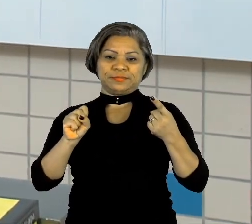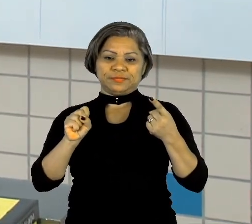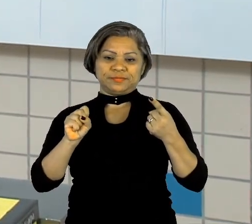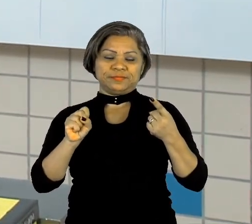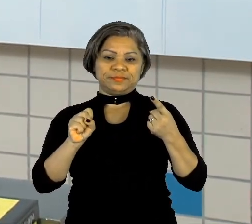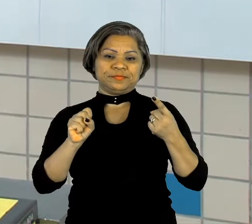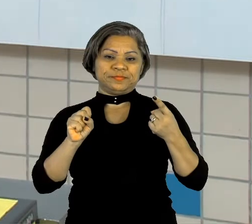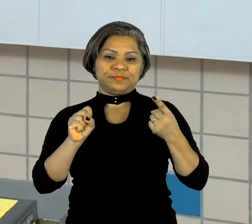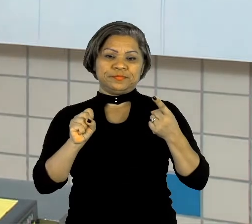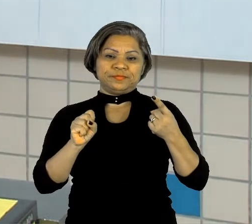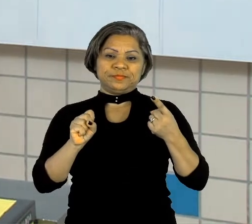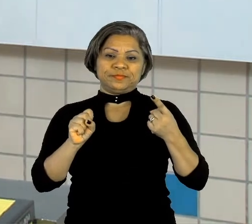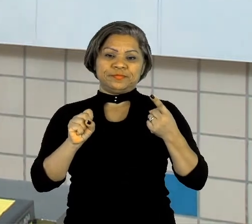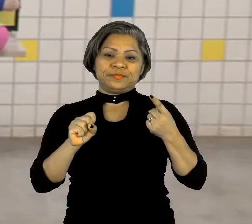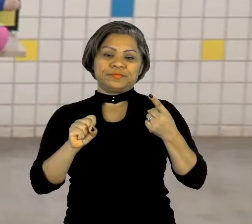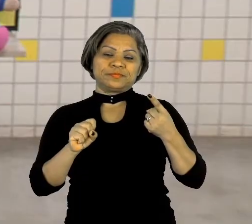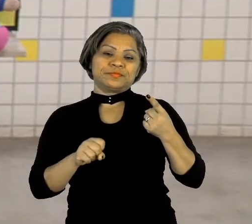aqui.